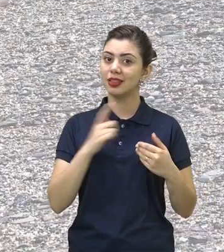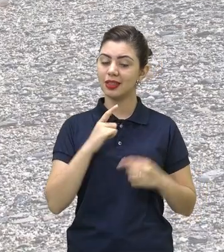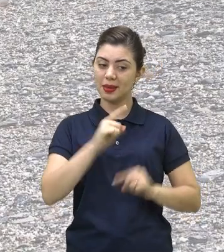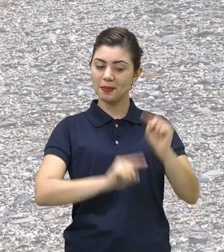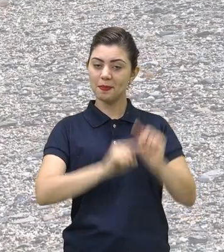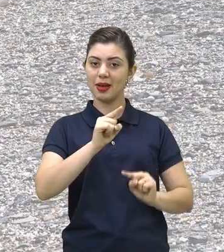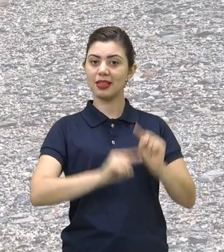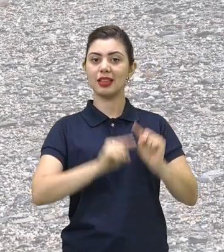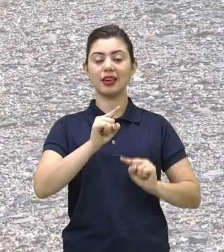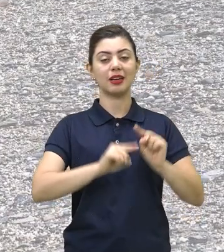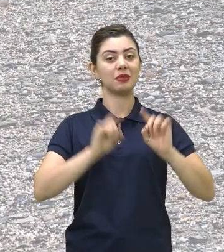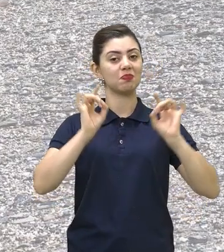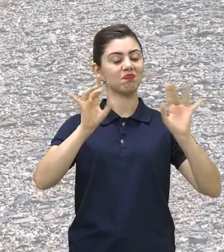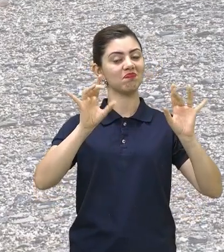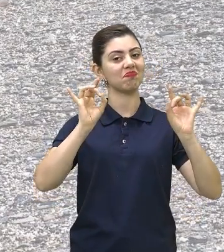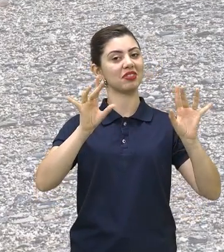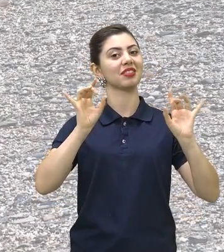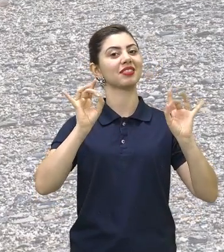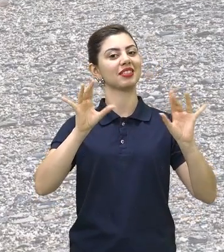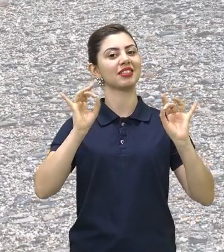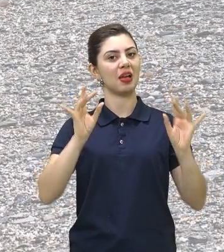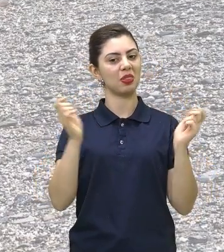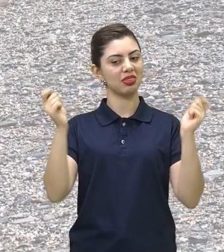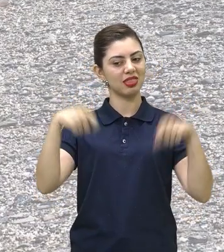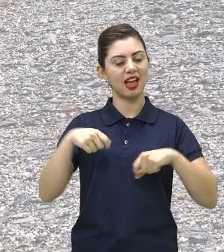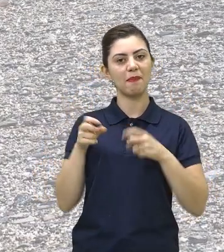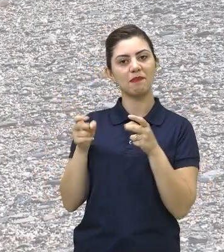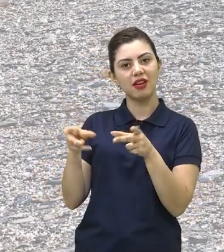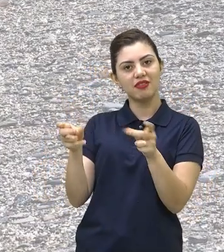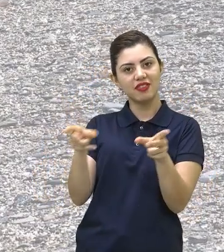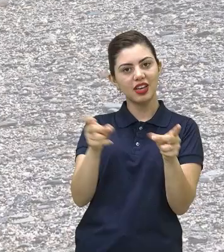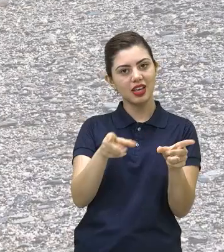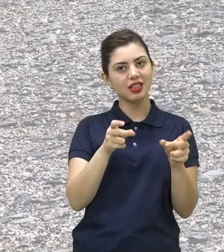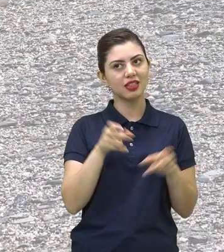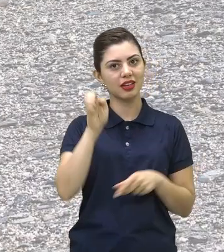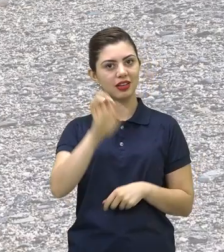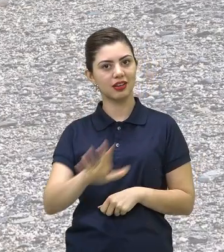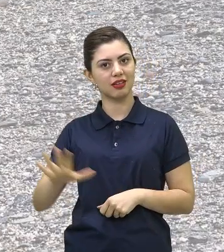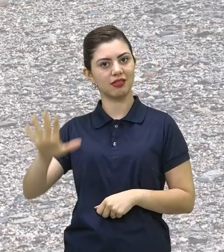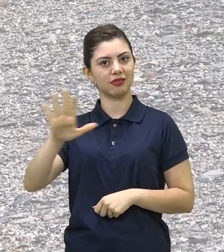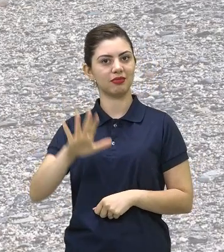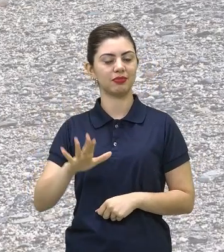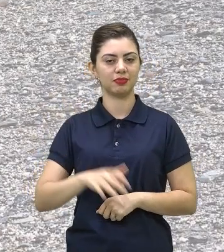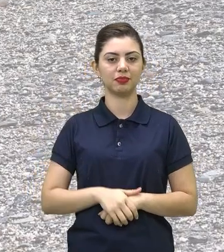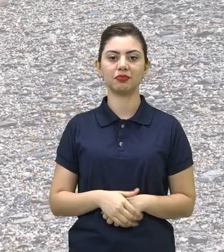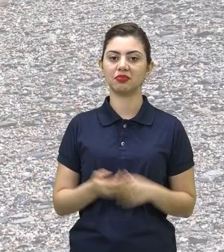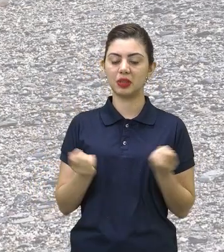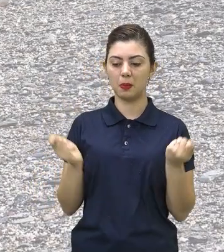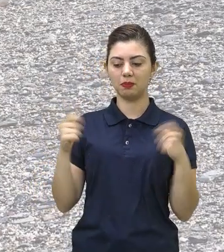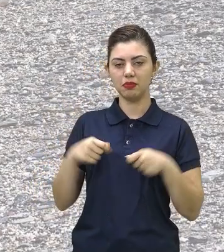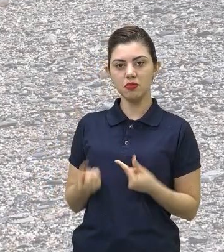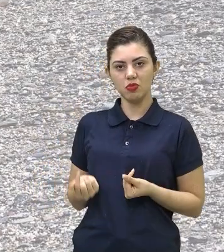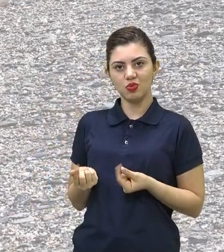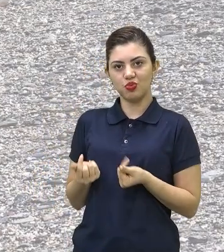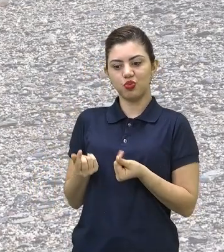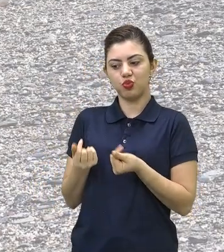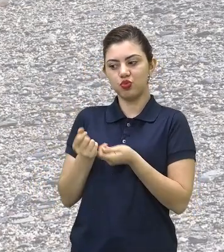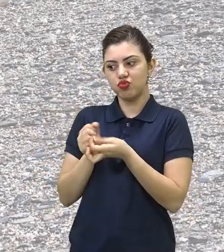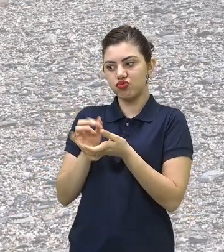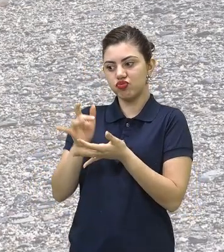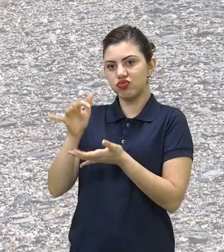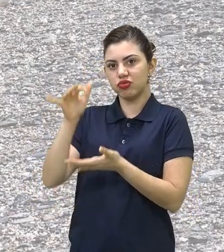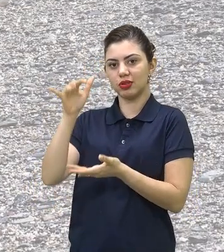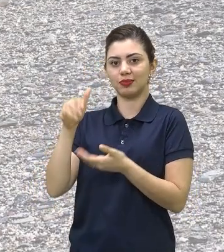que são então ali, né, comercializáveis e que pode então aí render muito lucro. Exatamente por isso